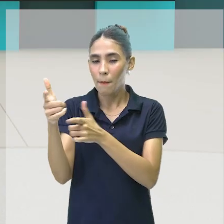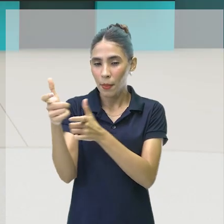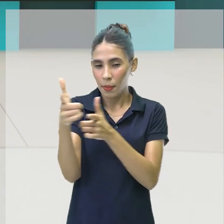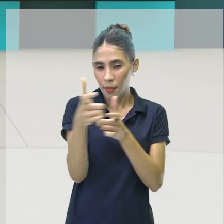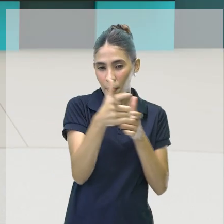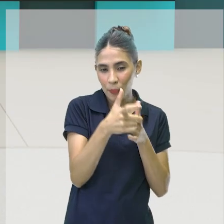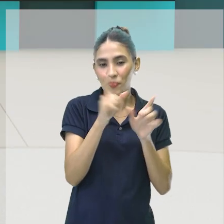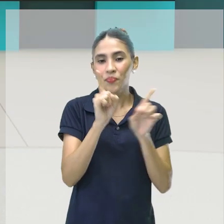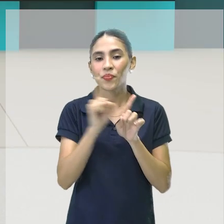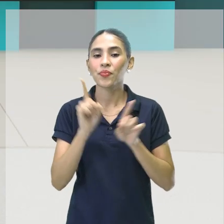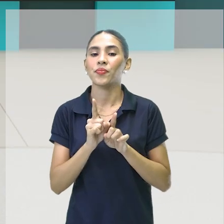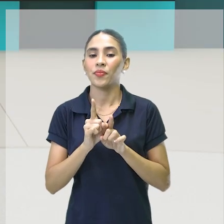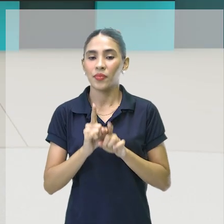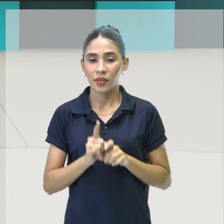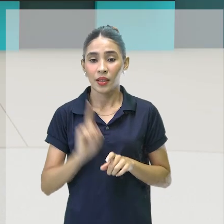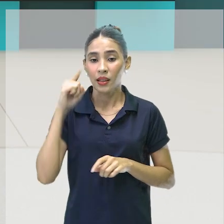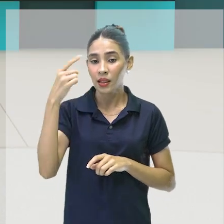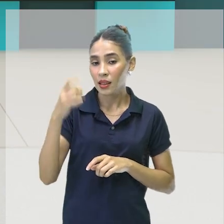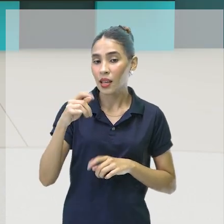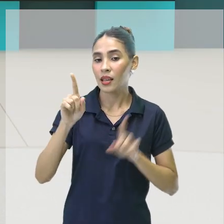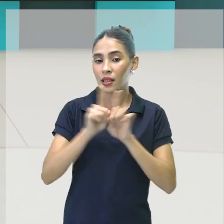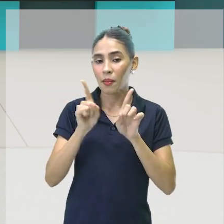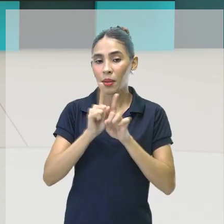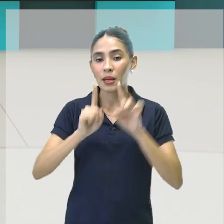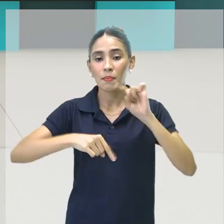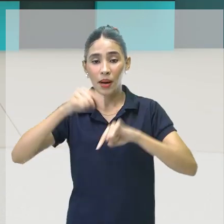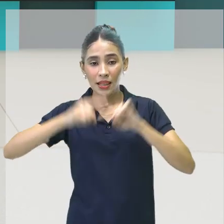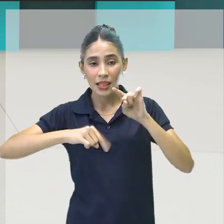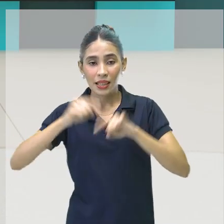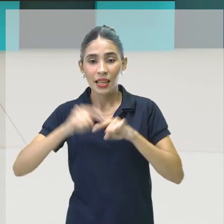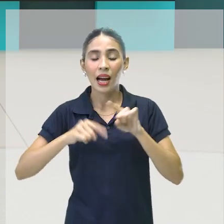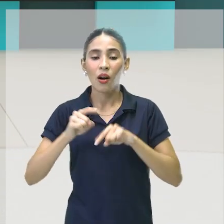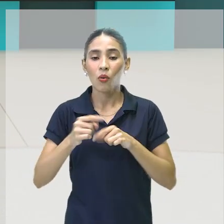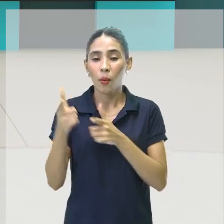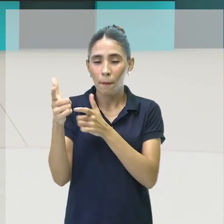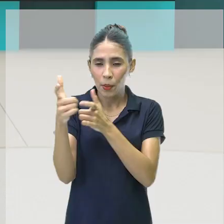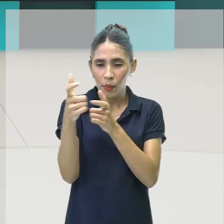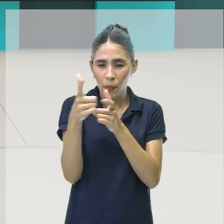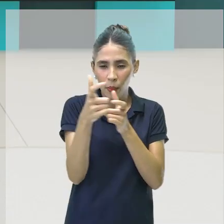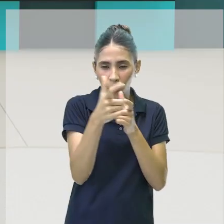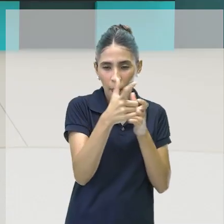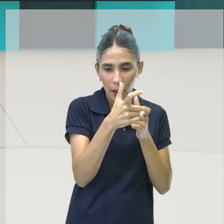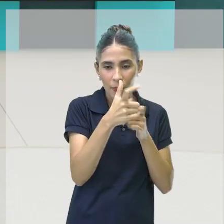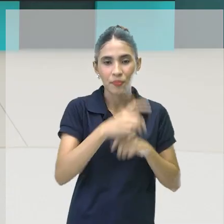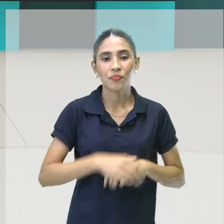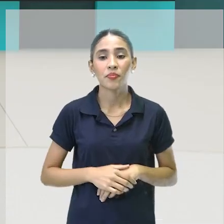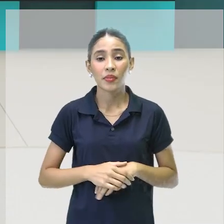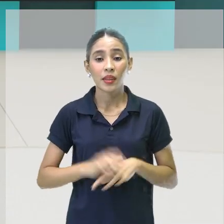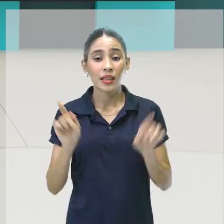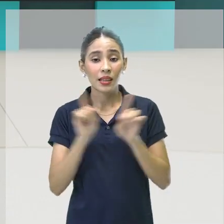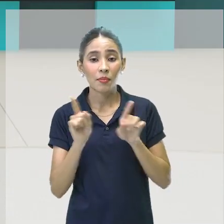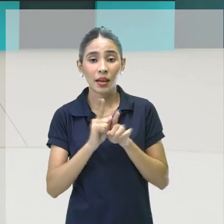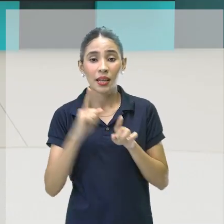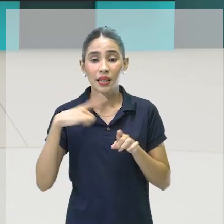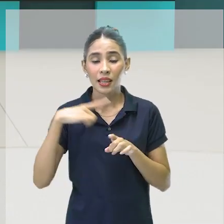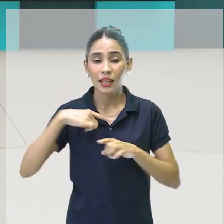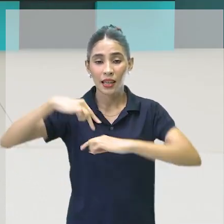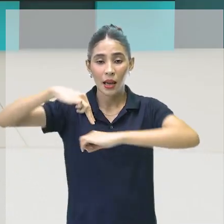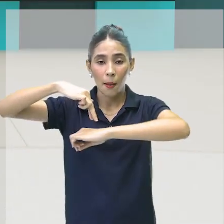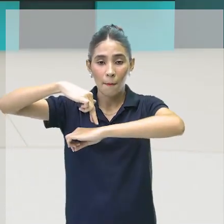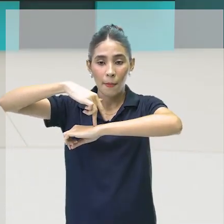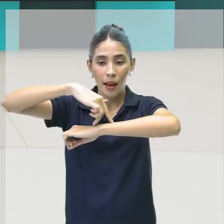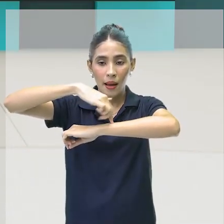verdade. Isso, os equipamentos para atirar as bolinhas ali de tinta. Nós temos o slackline e